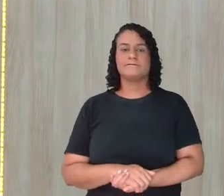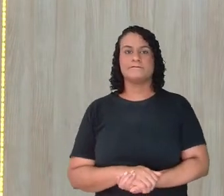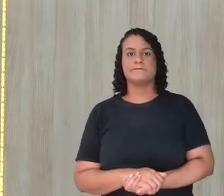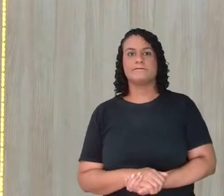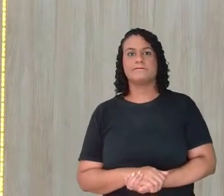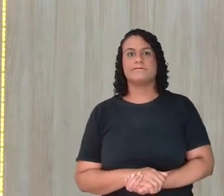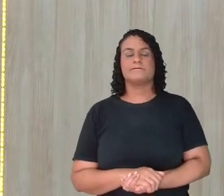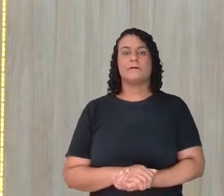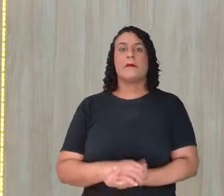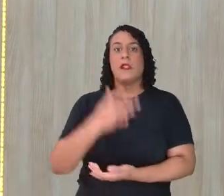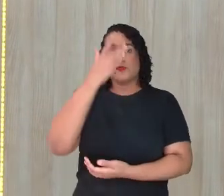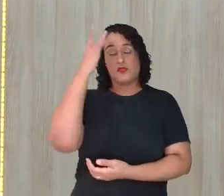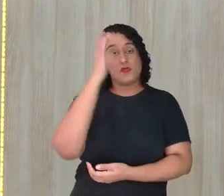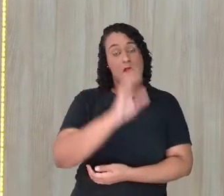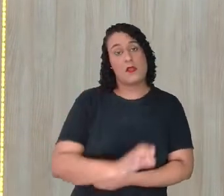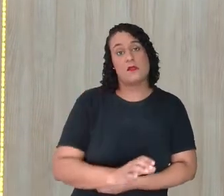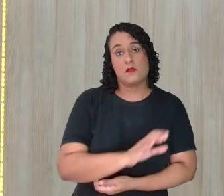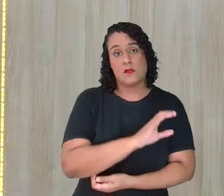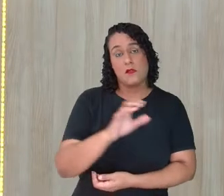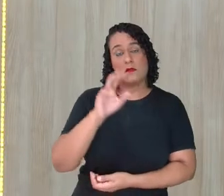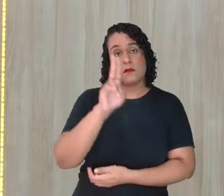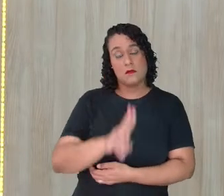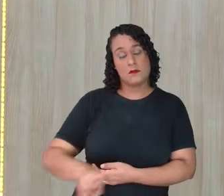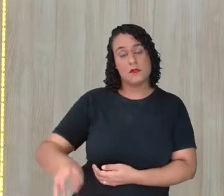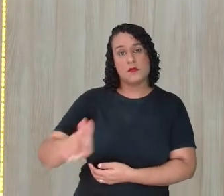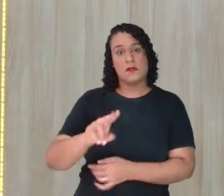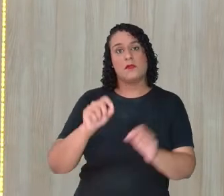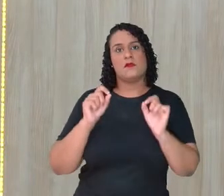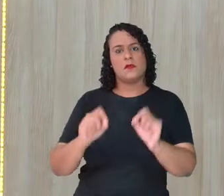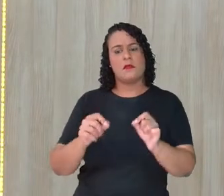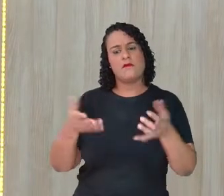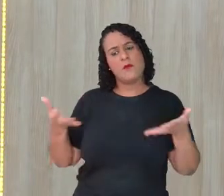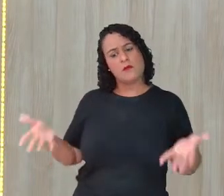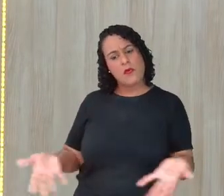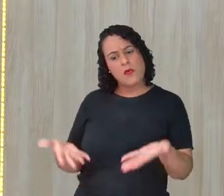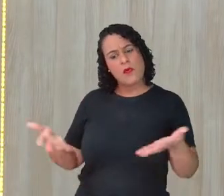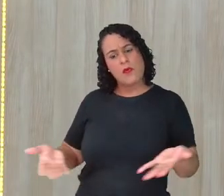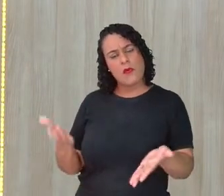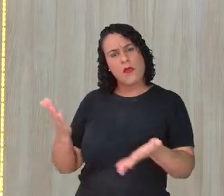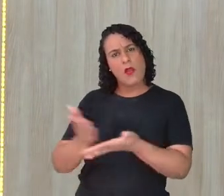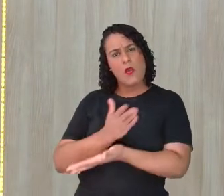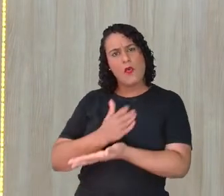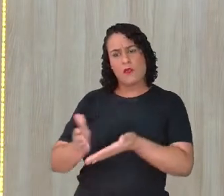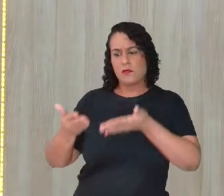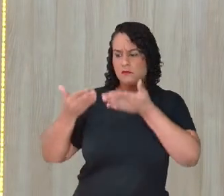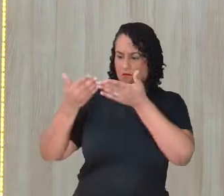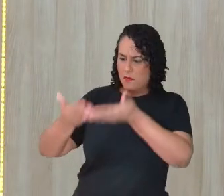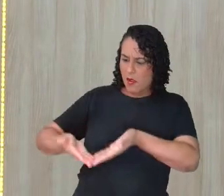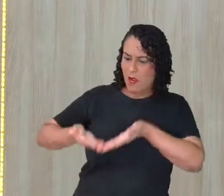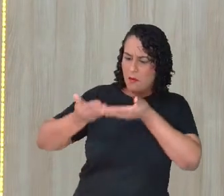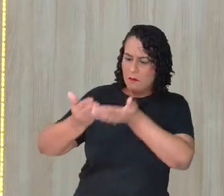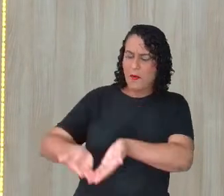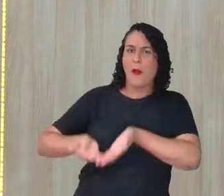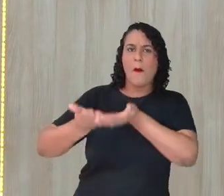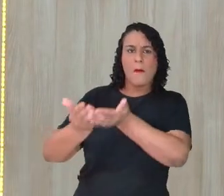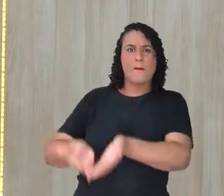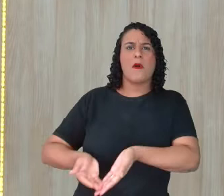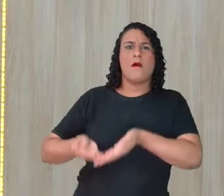os católicos, né, eles vão incentivar aí algumas dessas navegações,